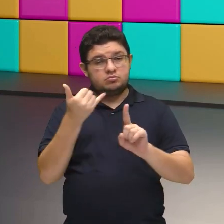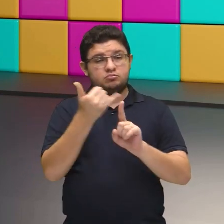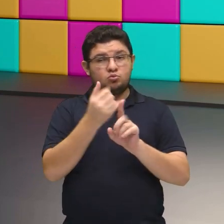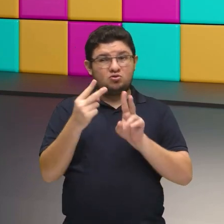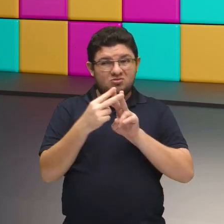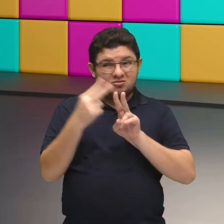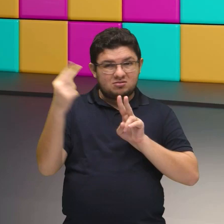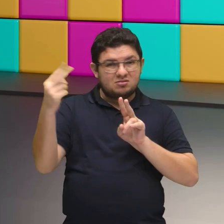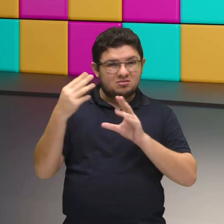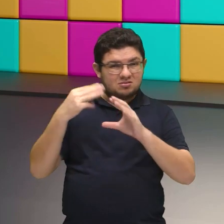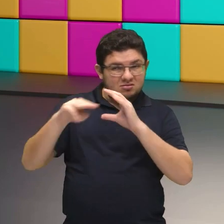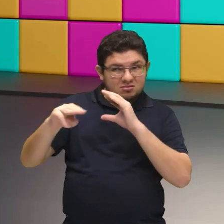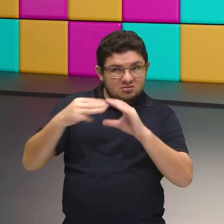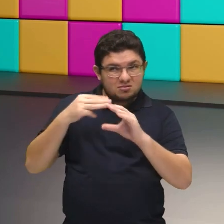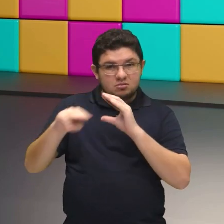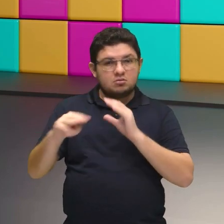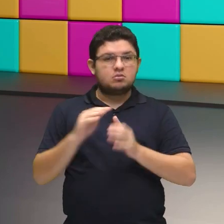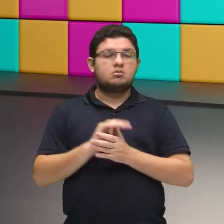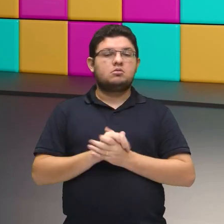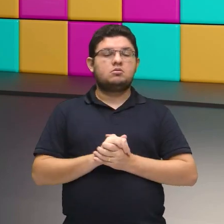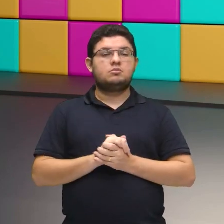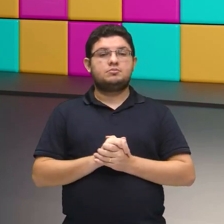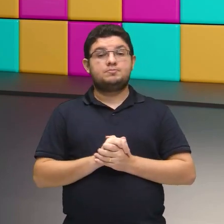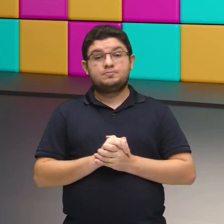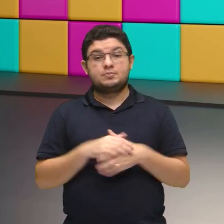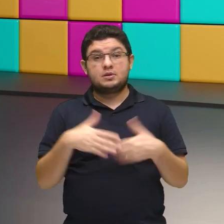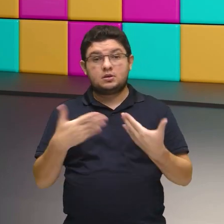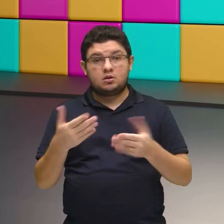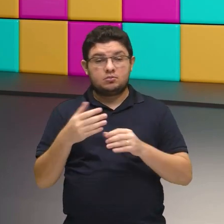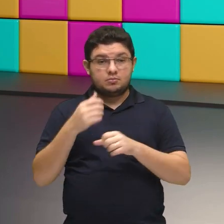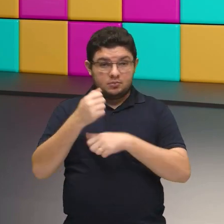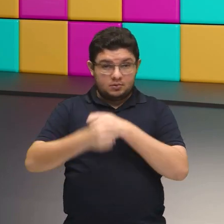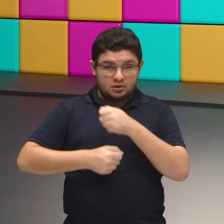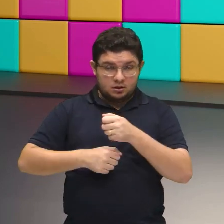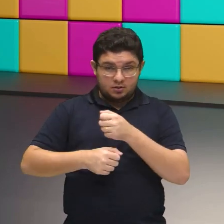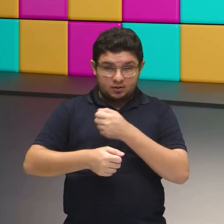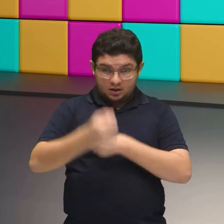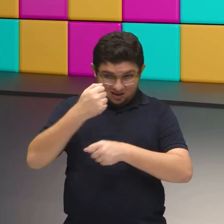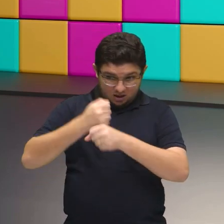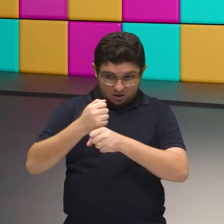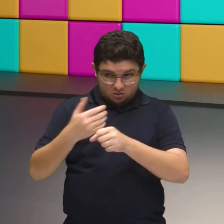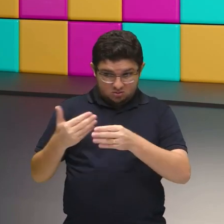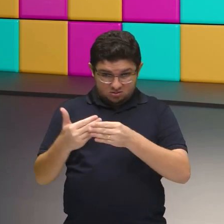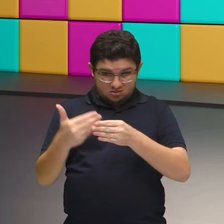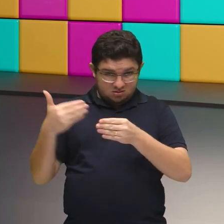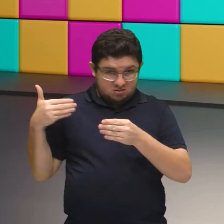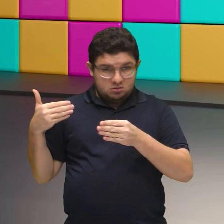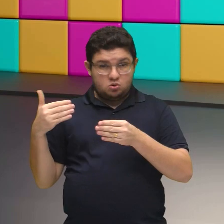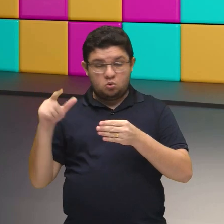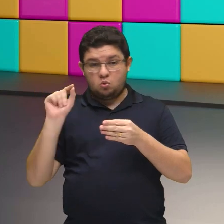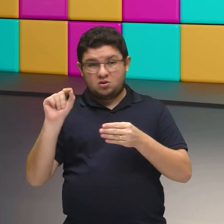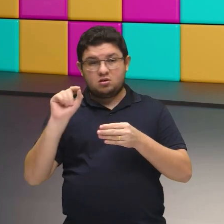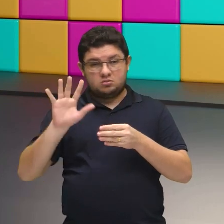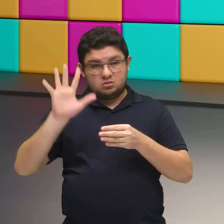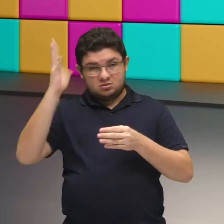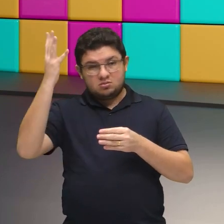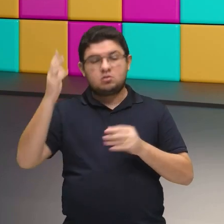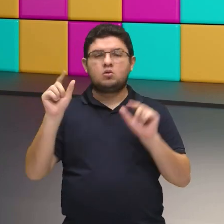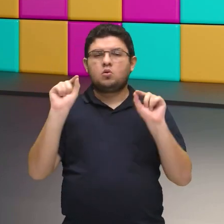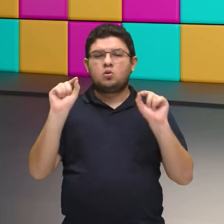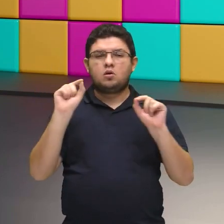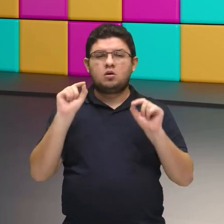estou fazendo o quê? Nos últimos anos, vocês podem observar que os jovens estão